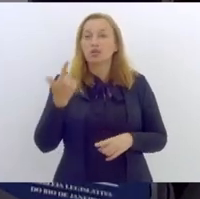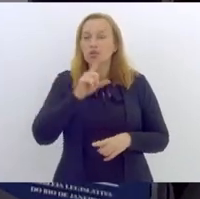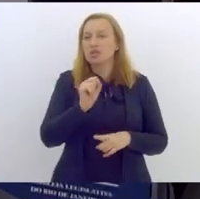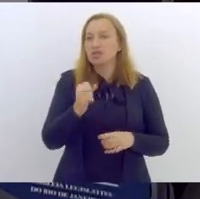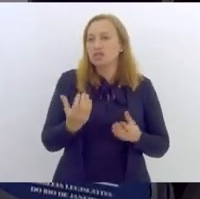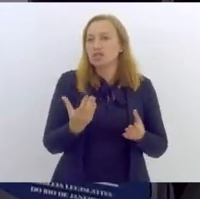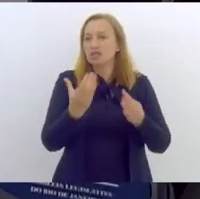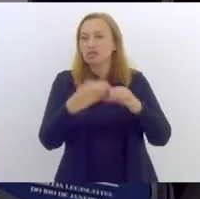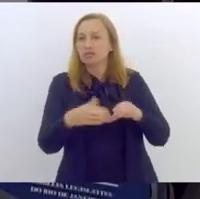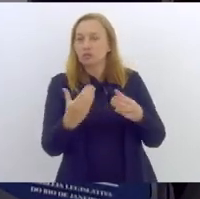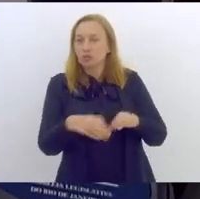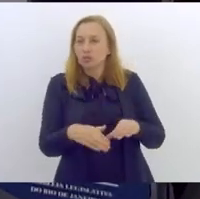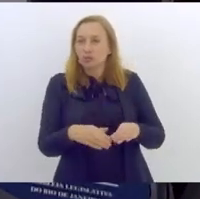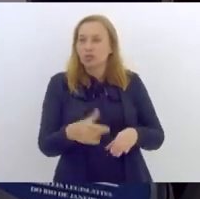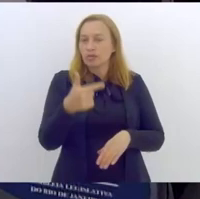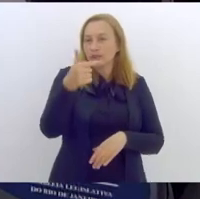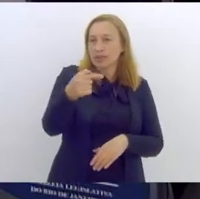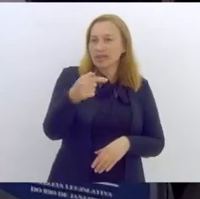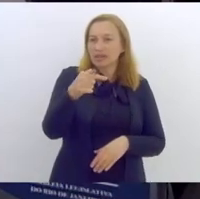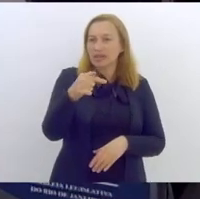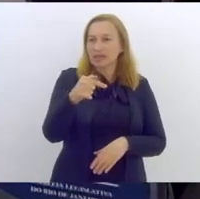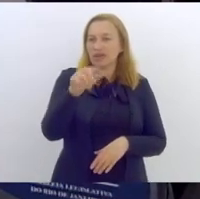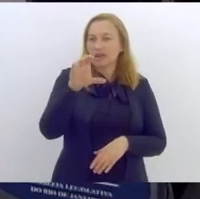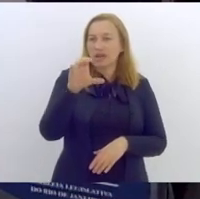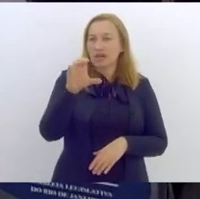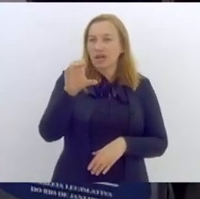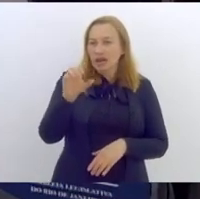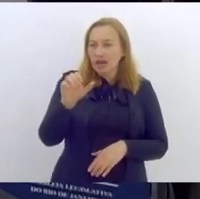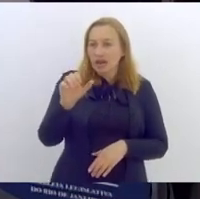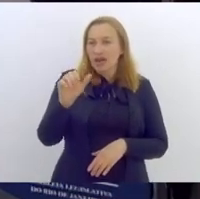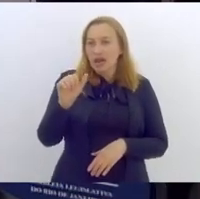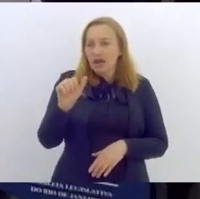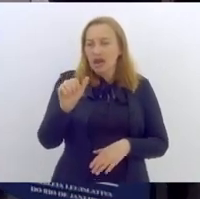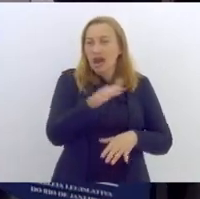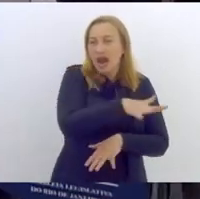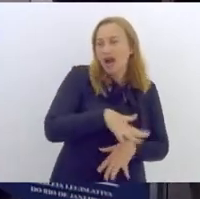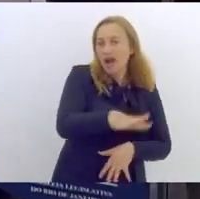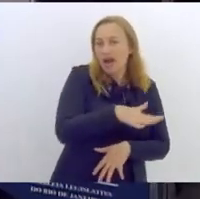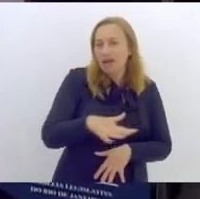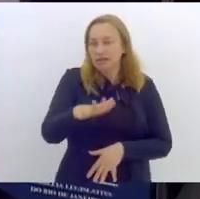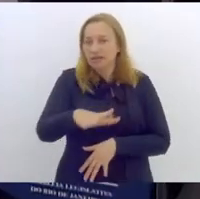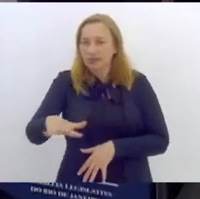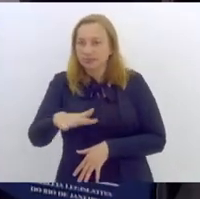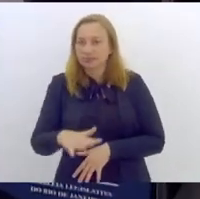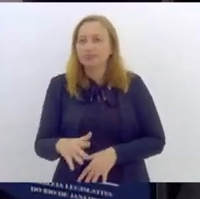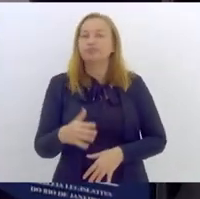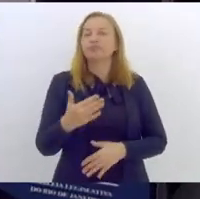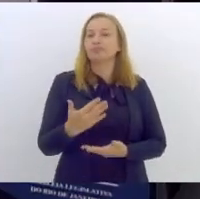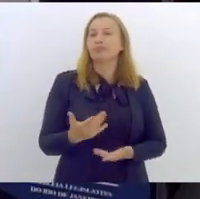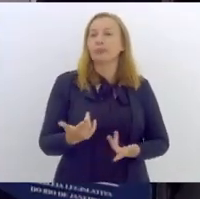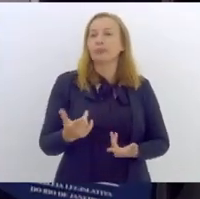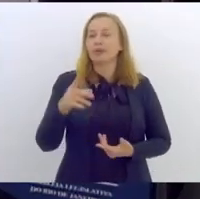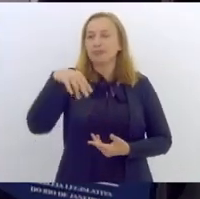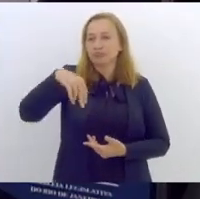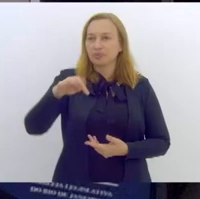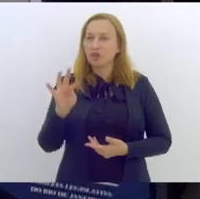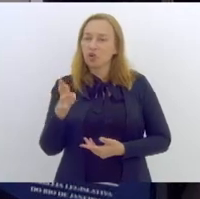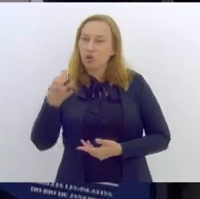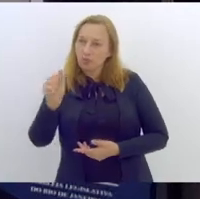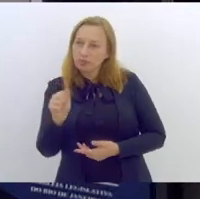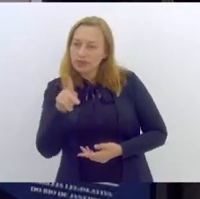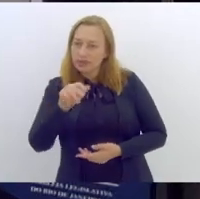concurso para sete cargos simultaneamente então eu quero agradecer e dizer para vocês que a necropsia reconhece essa